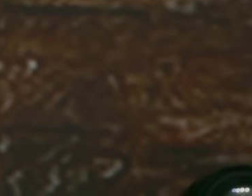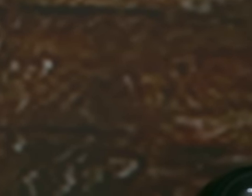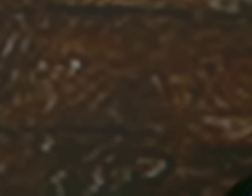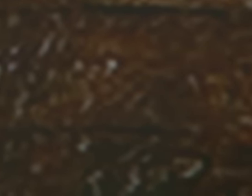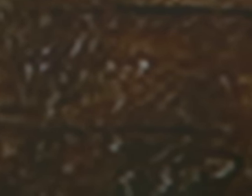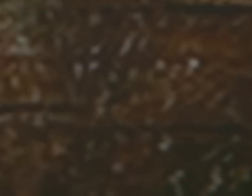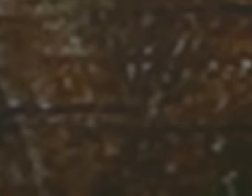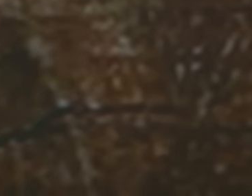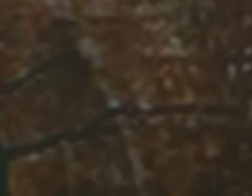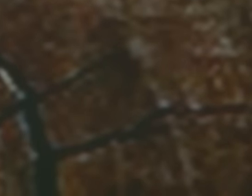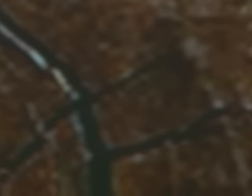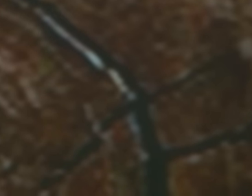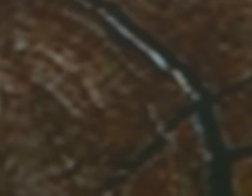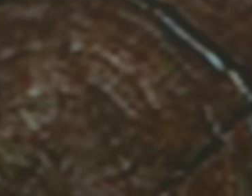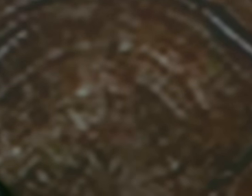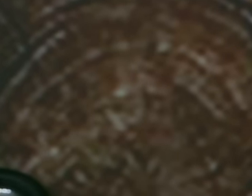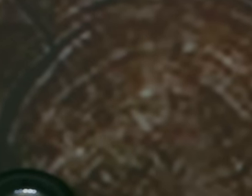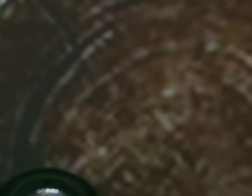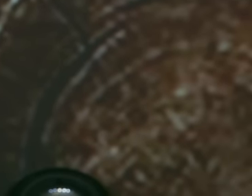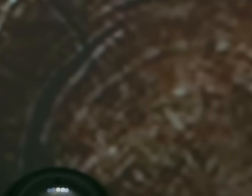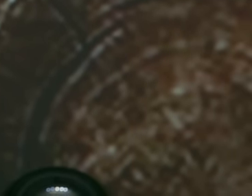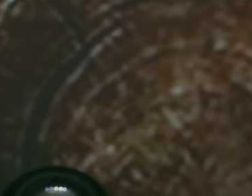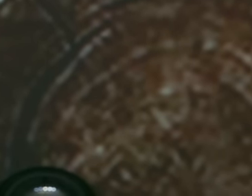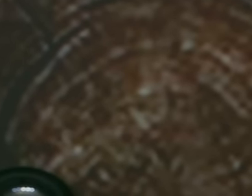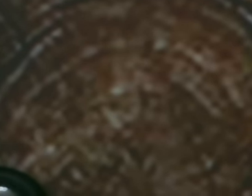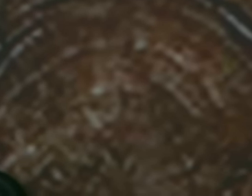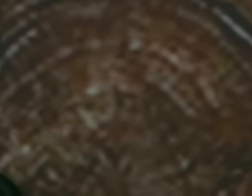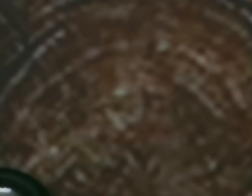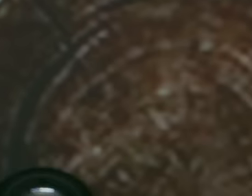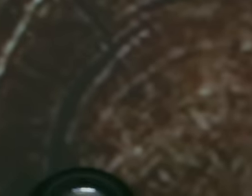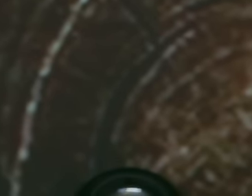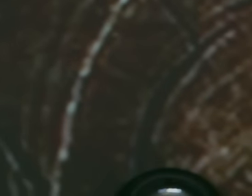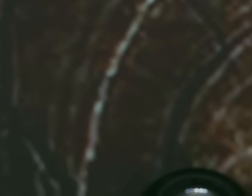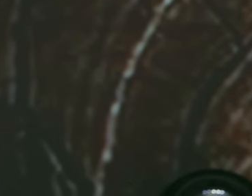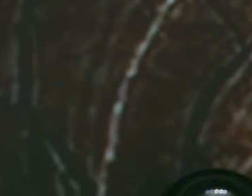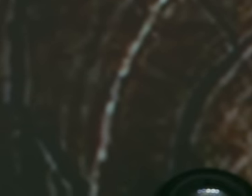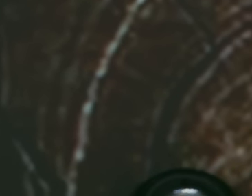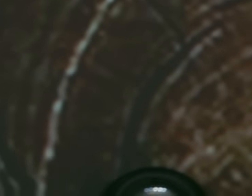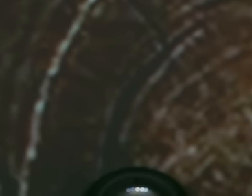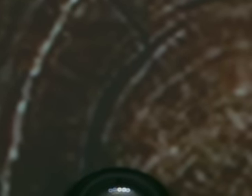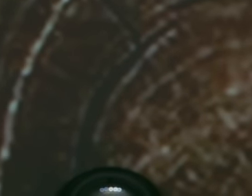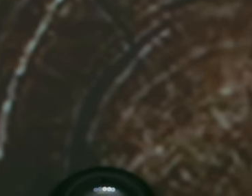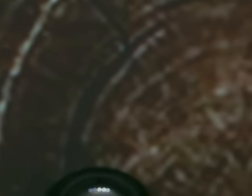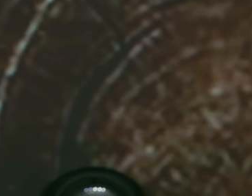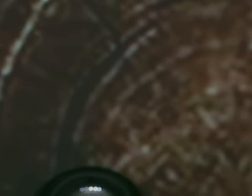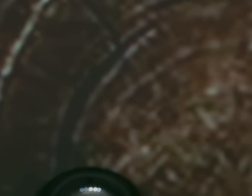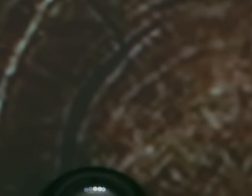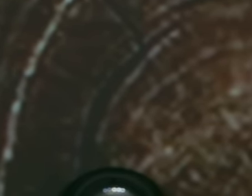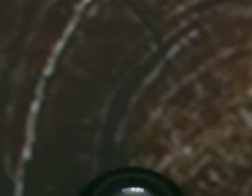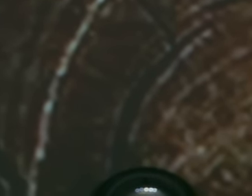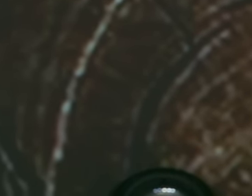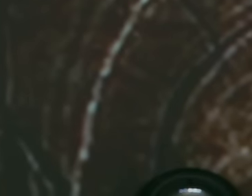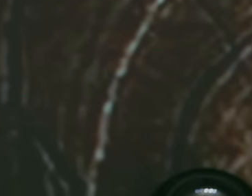Sara minha mente. É o que eu te peço, em nome de Jesus. Esse texto é muito maravilhoso.